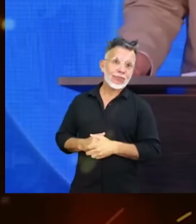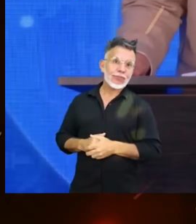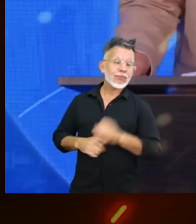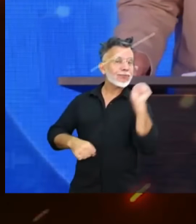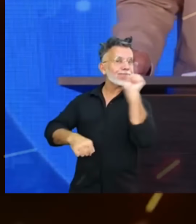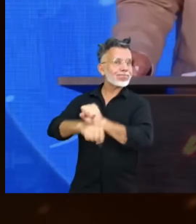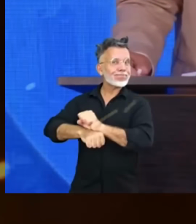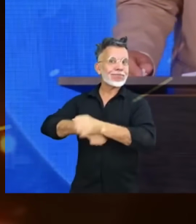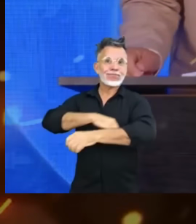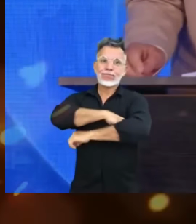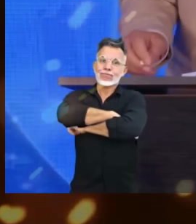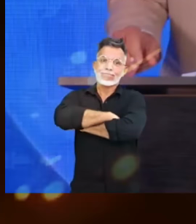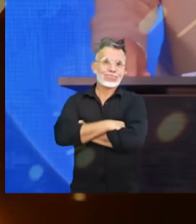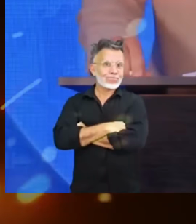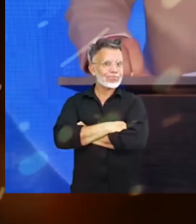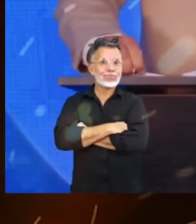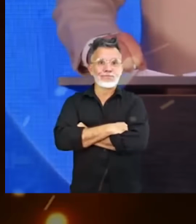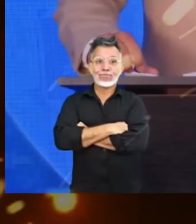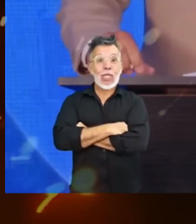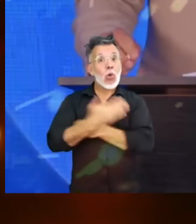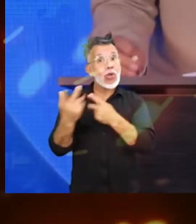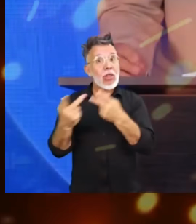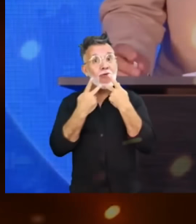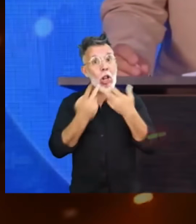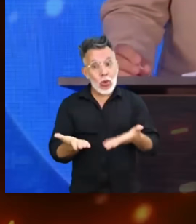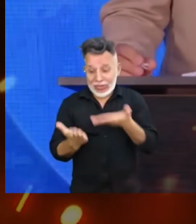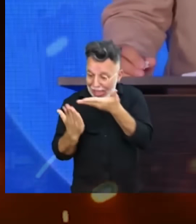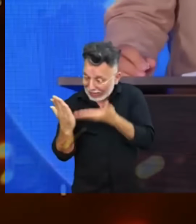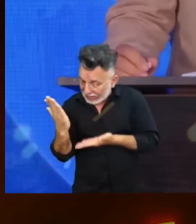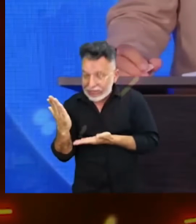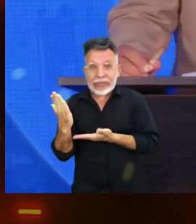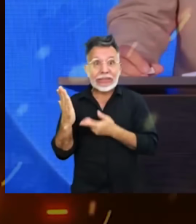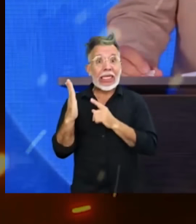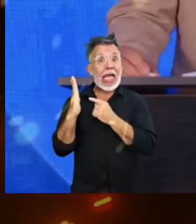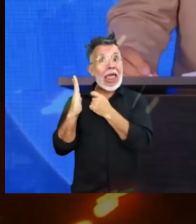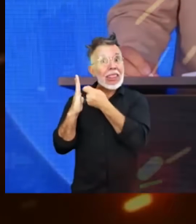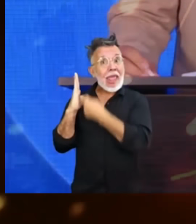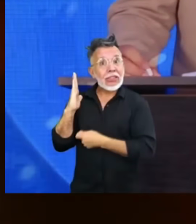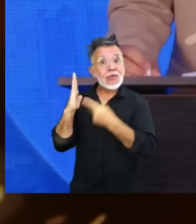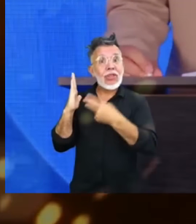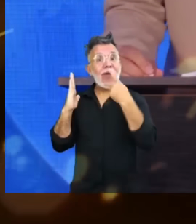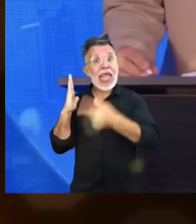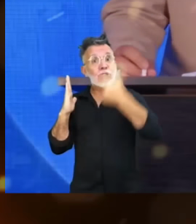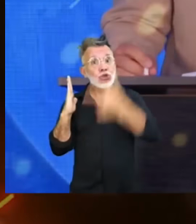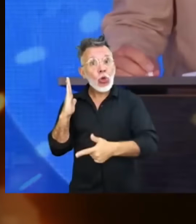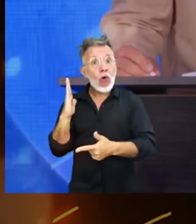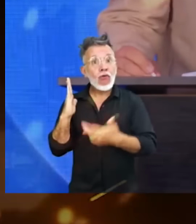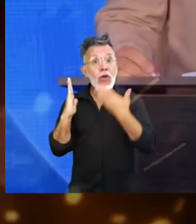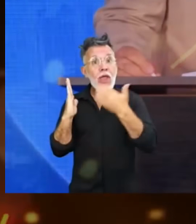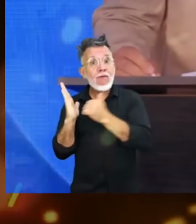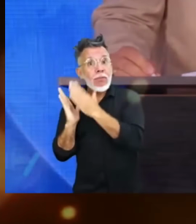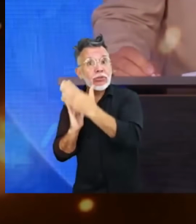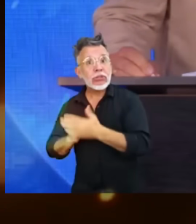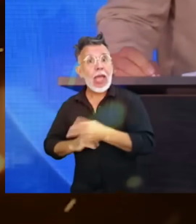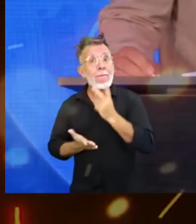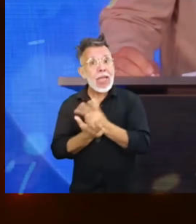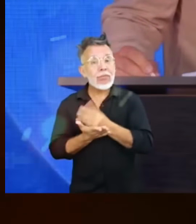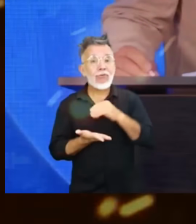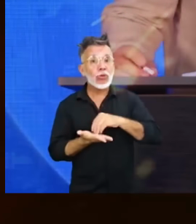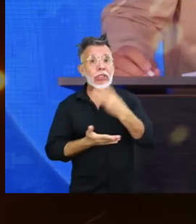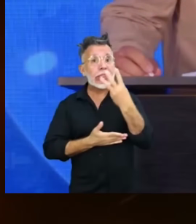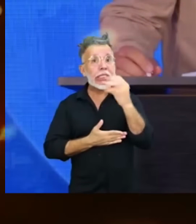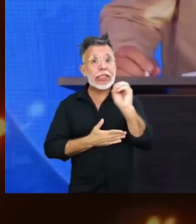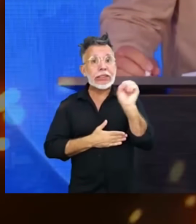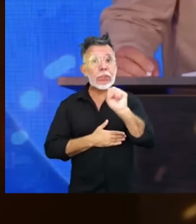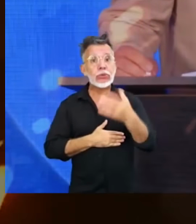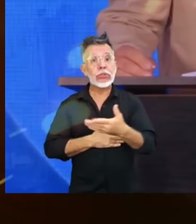vez o que o senhor falou tá aqui tá dito de novo se o senhor falar de novo o senhor vai ser retirado mesmo faltando 30 segundos sor tá sendo